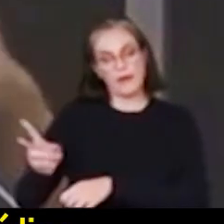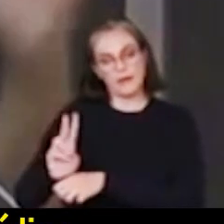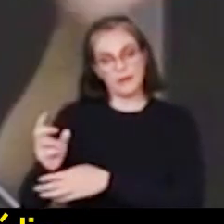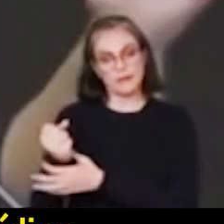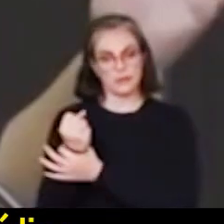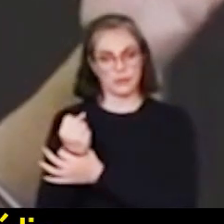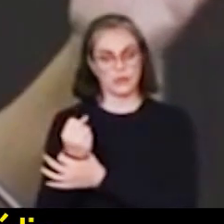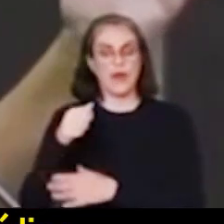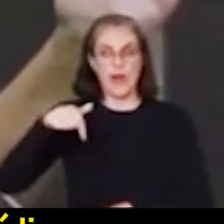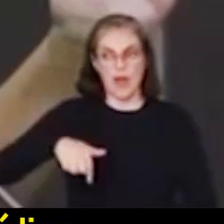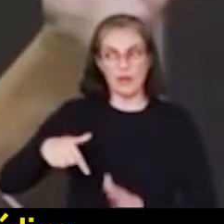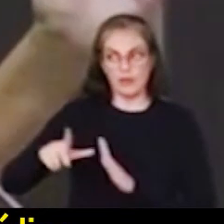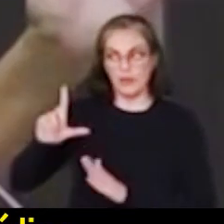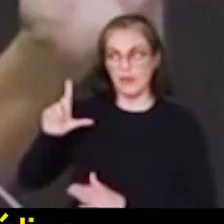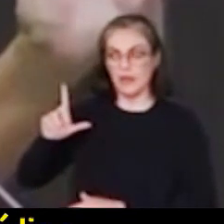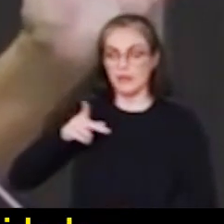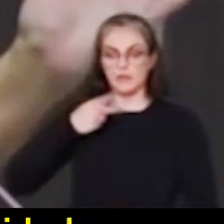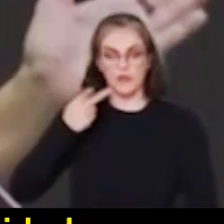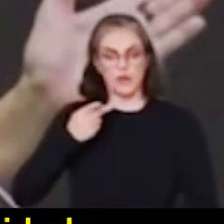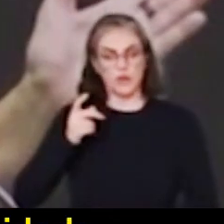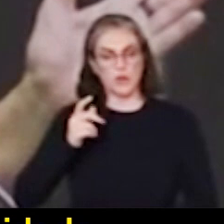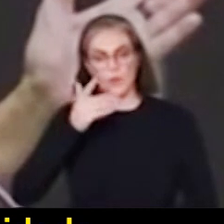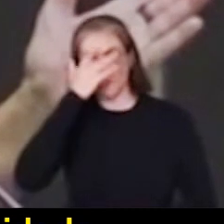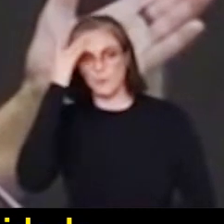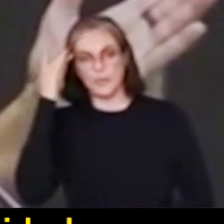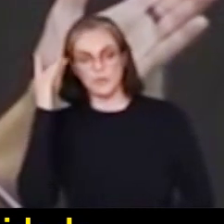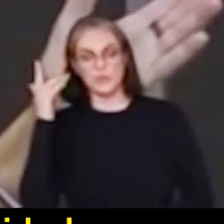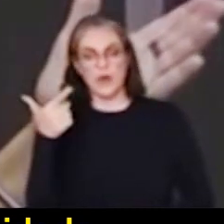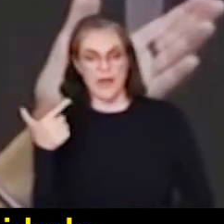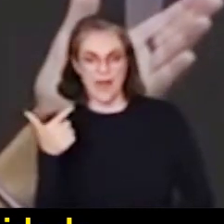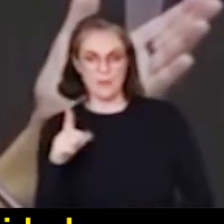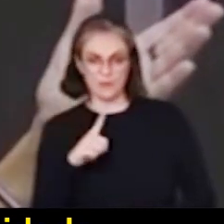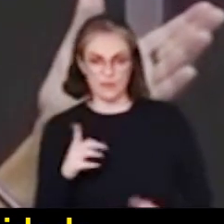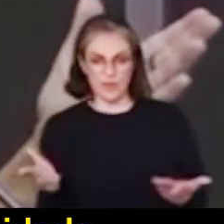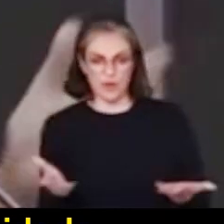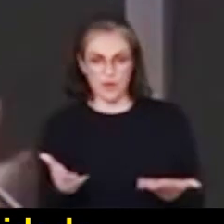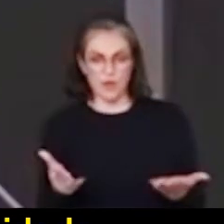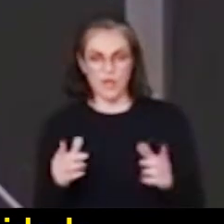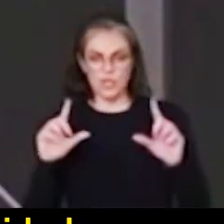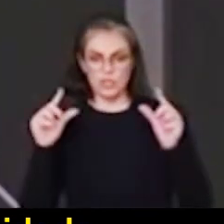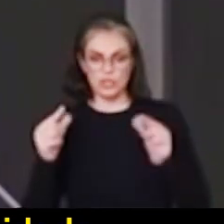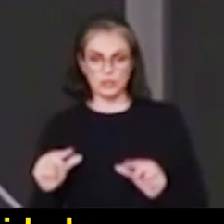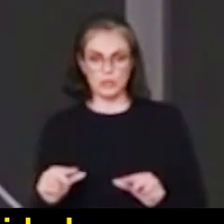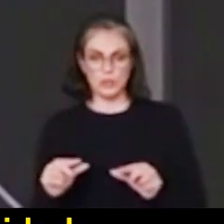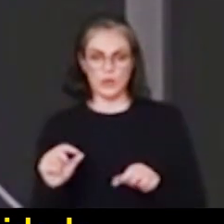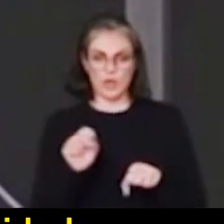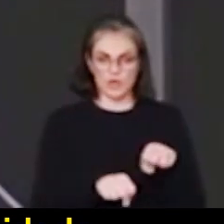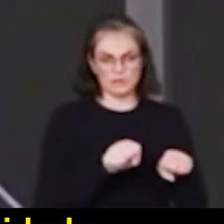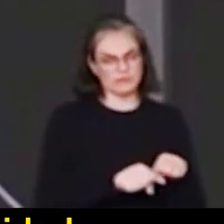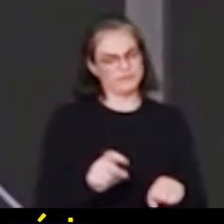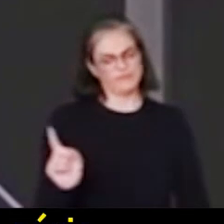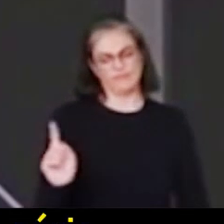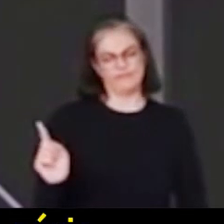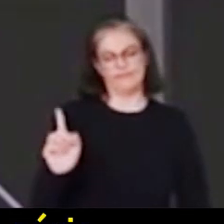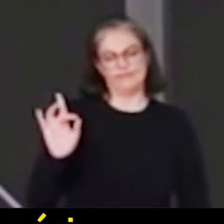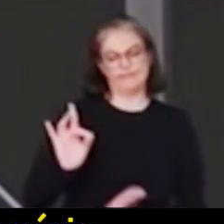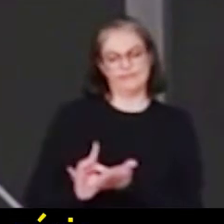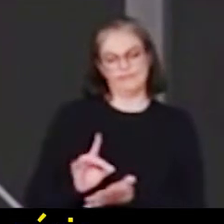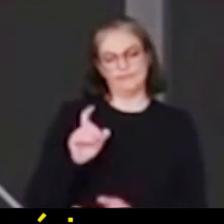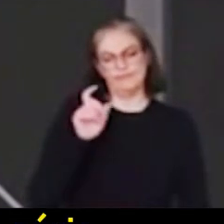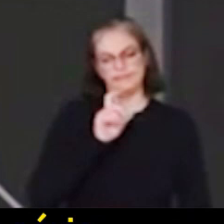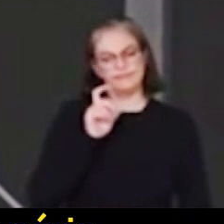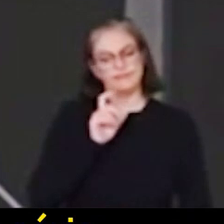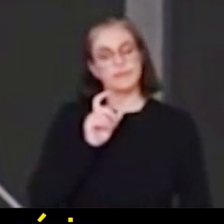provocou a queda nos homicídios. É mentira, é mentira. Há estudos feitos por universidade, pelo